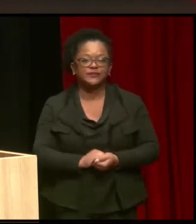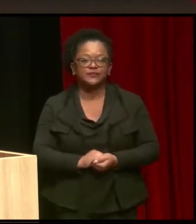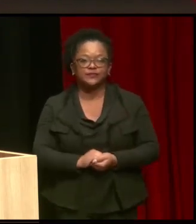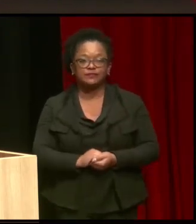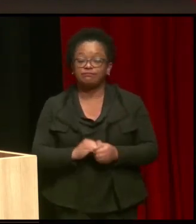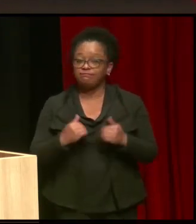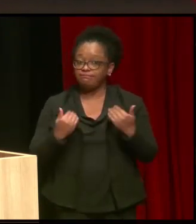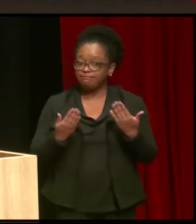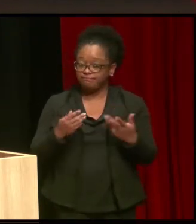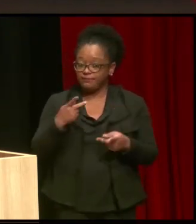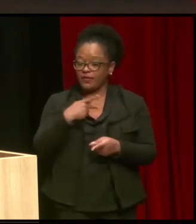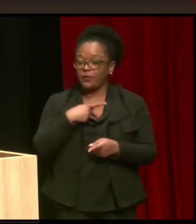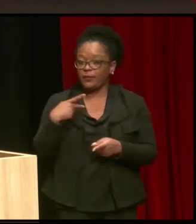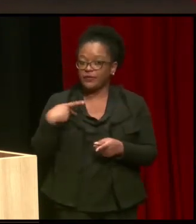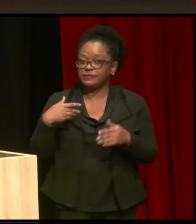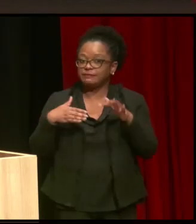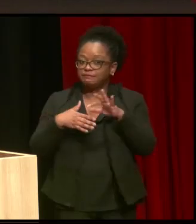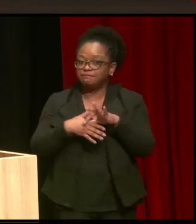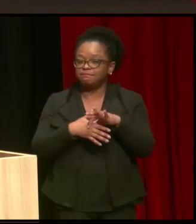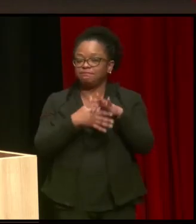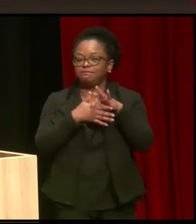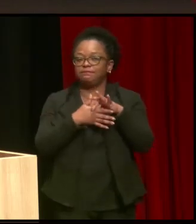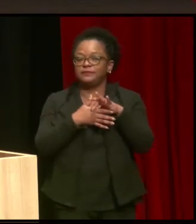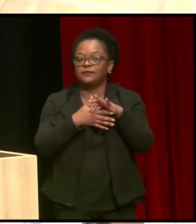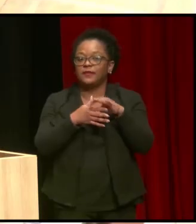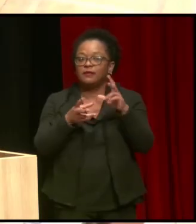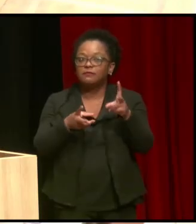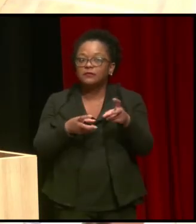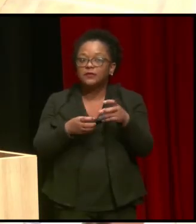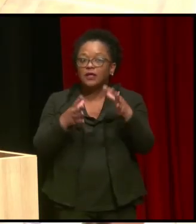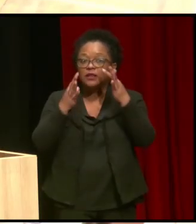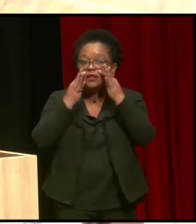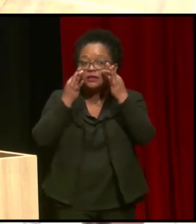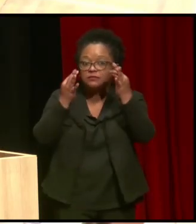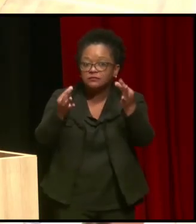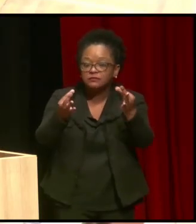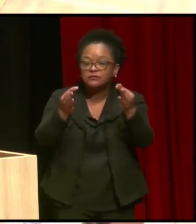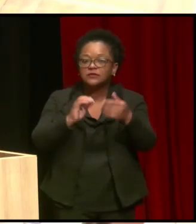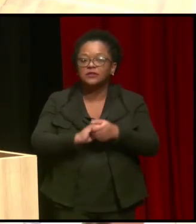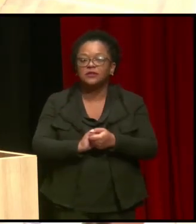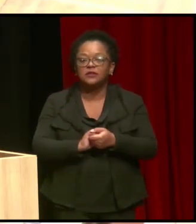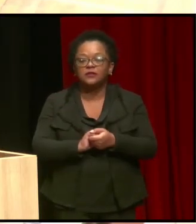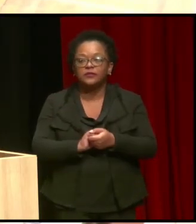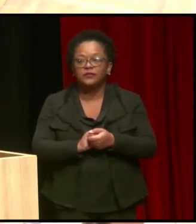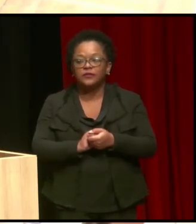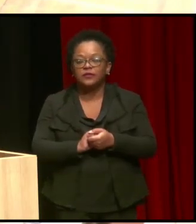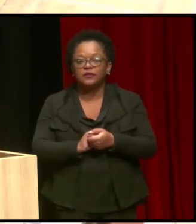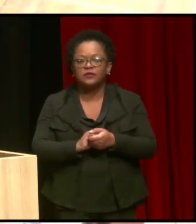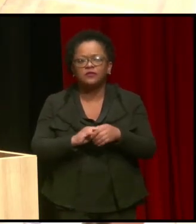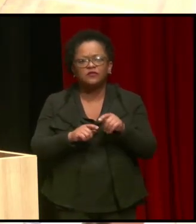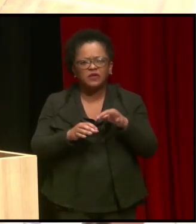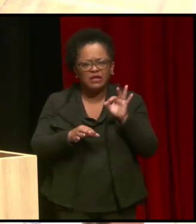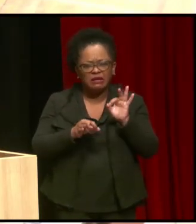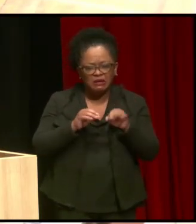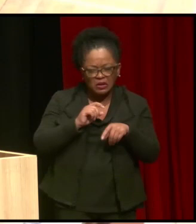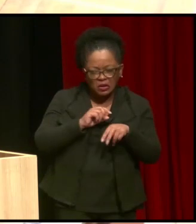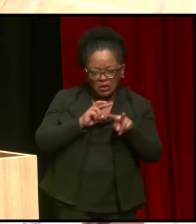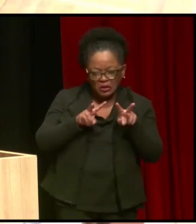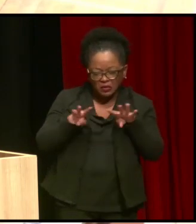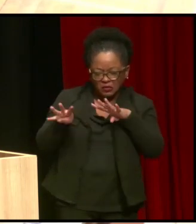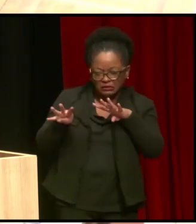Então o pastor, o líder leigo da igreja, ele tem que dizer para a congregação deles, não fica olhando torto para o pessoal que entra na